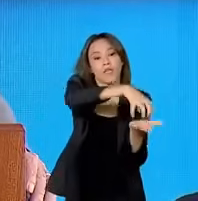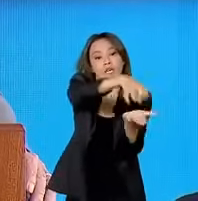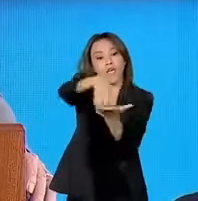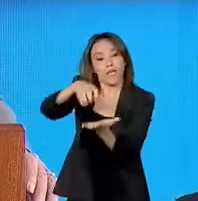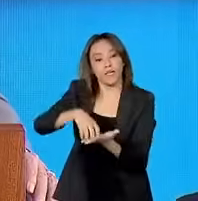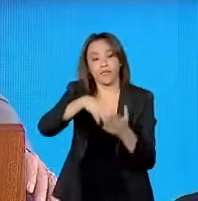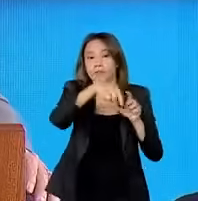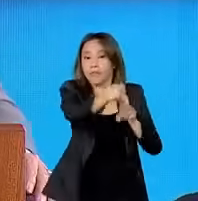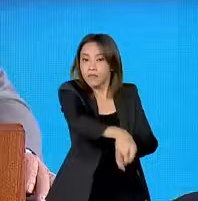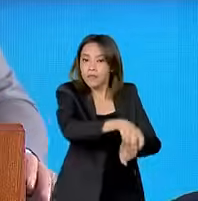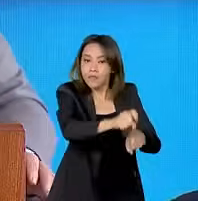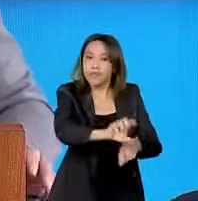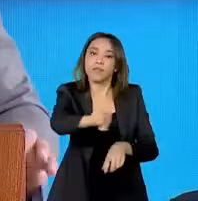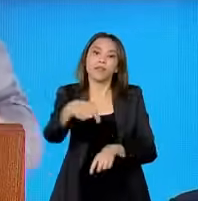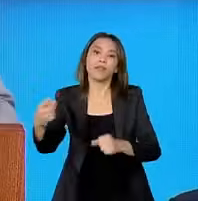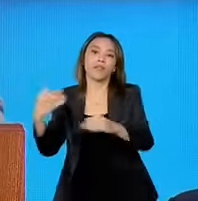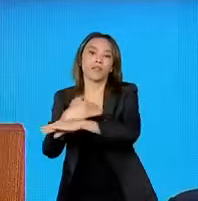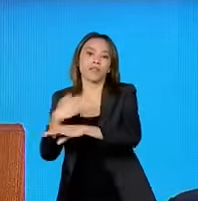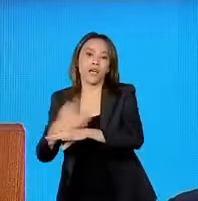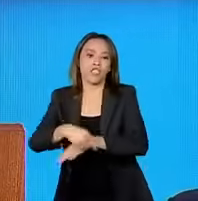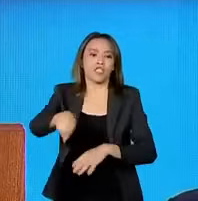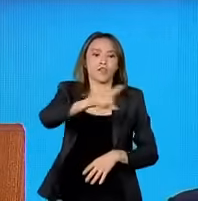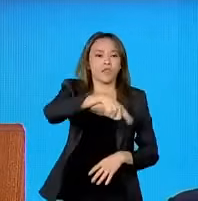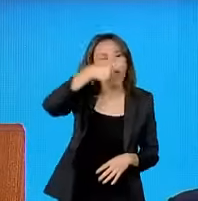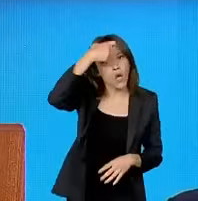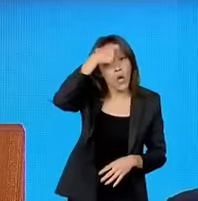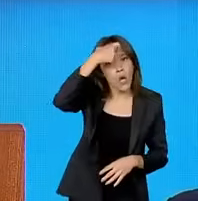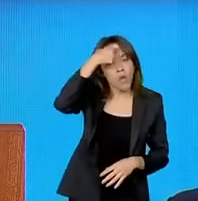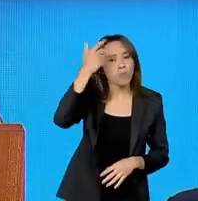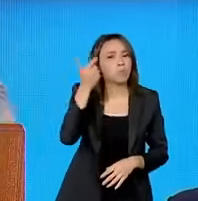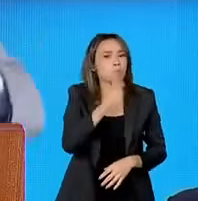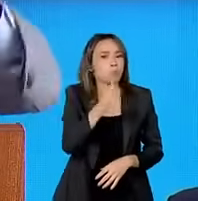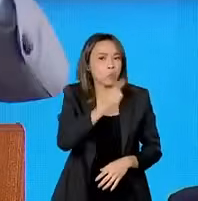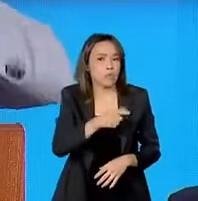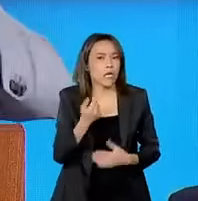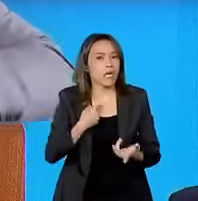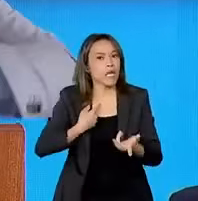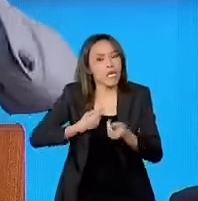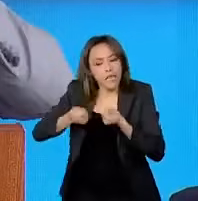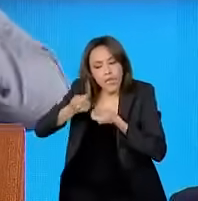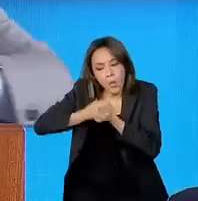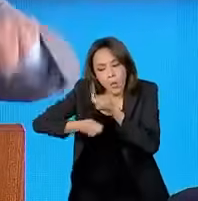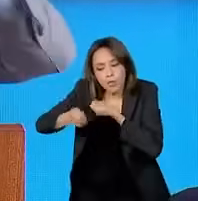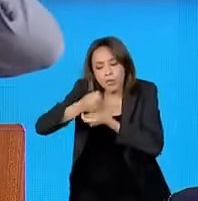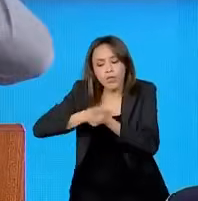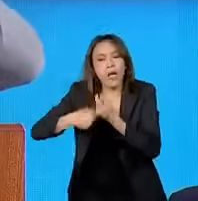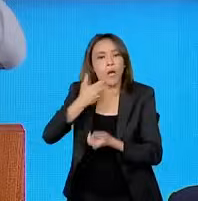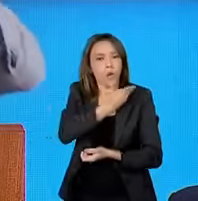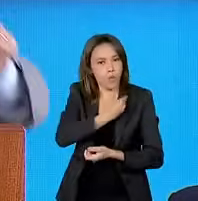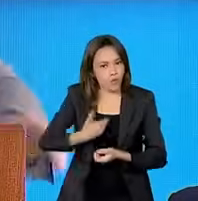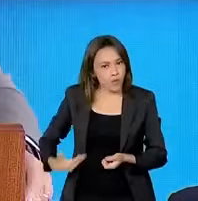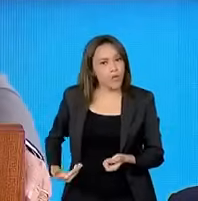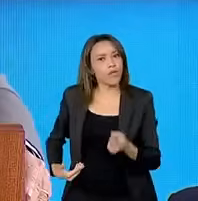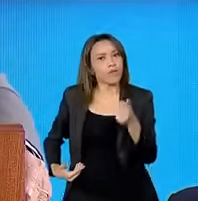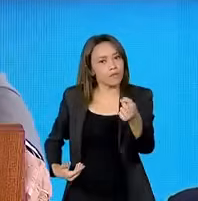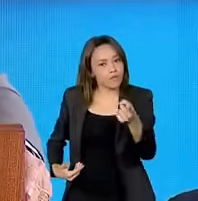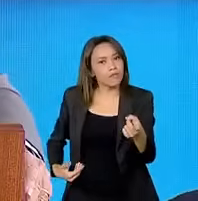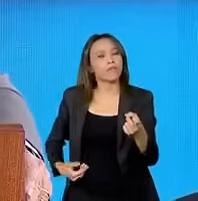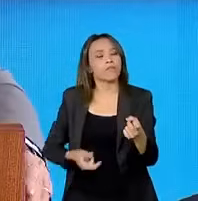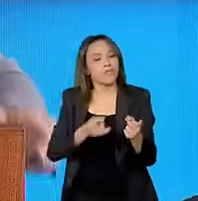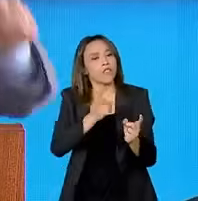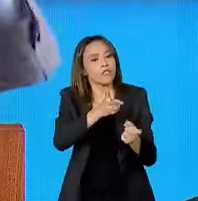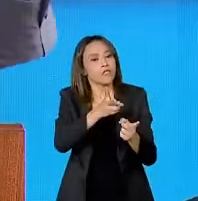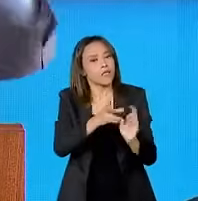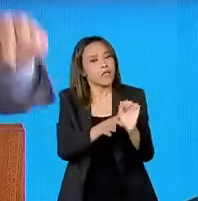cidade pela competência que tem de negociar com o governo, não abrindo mão de exigir aquilo que vocês acham que é direito